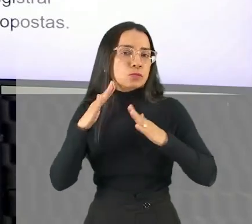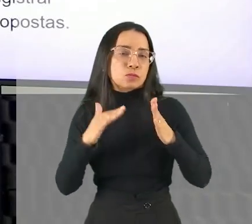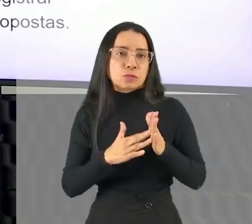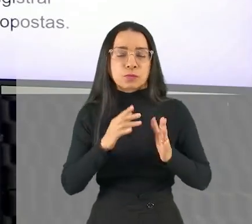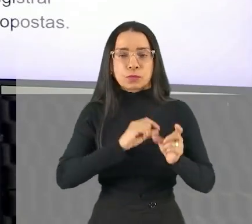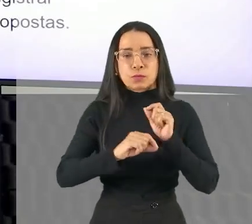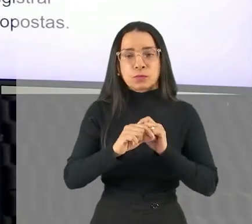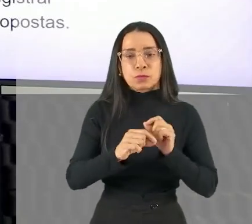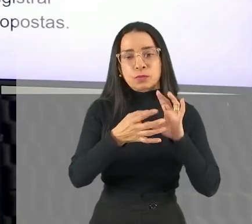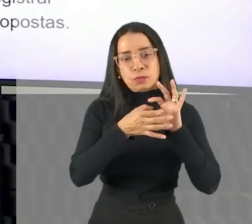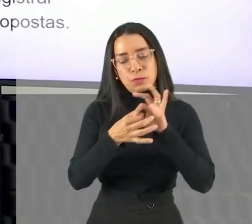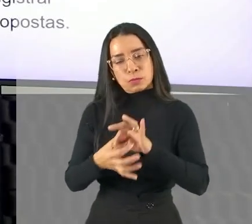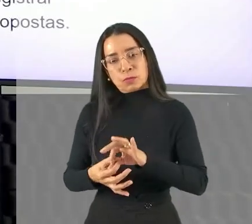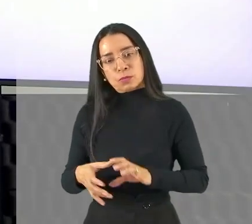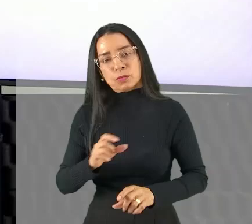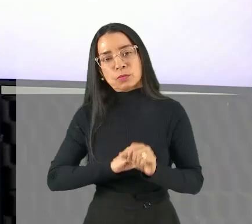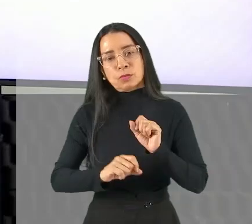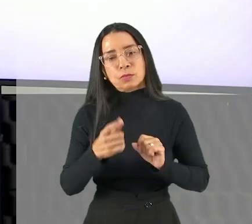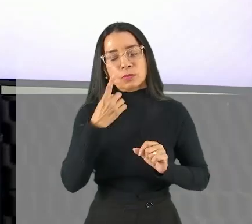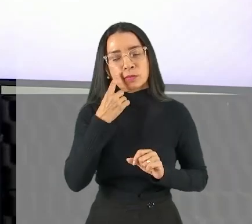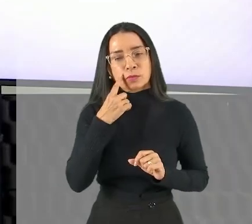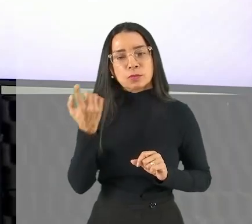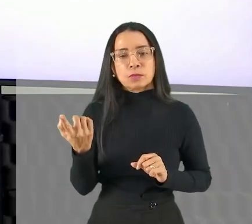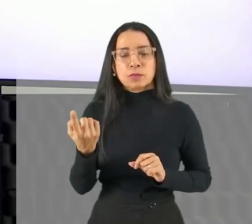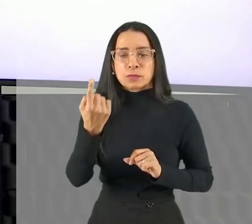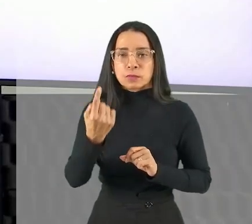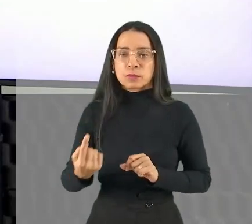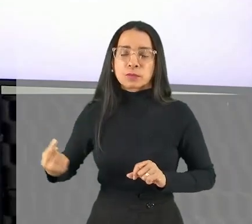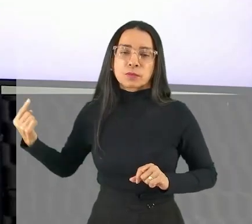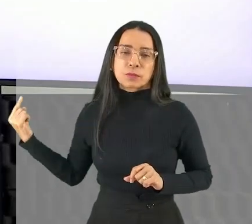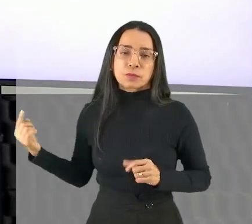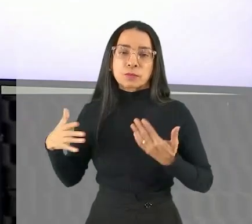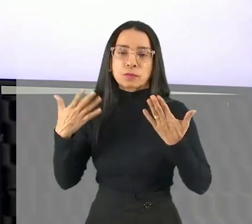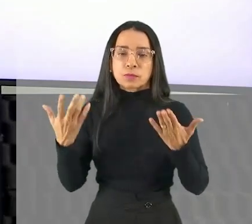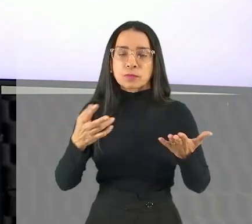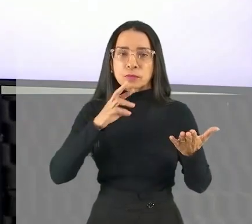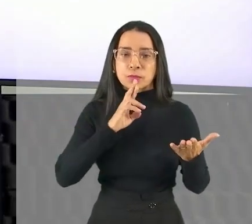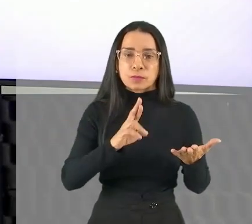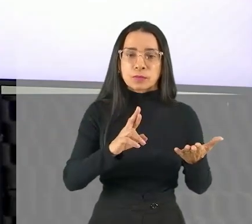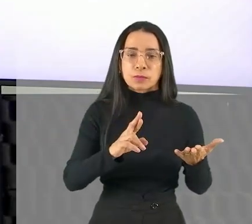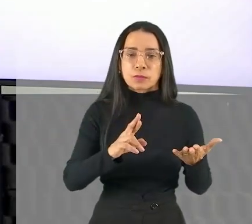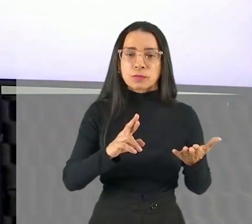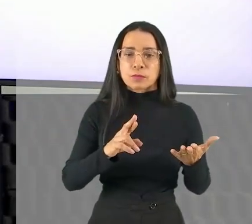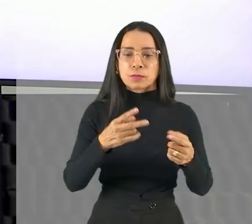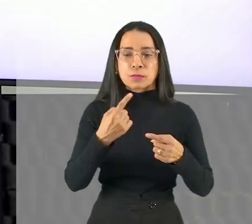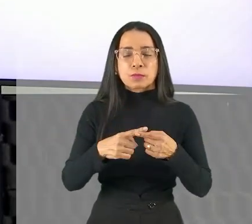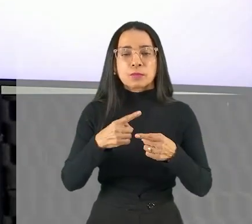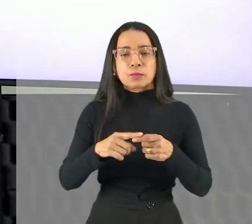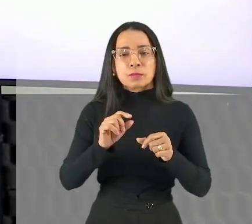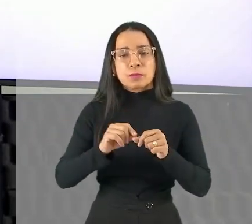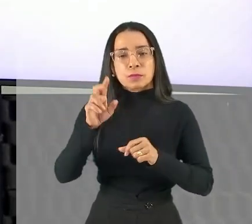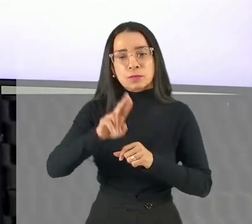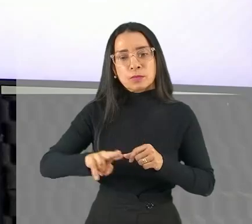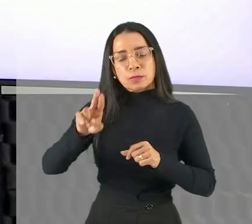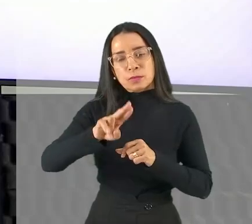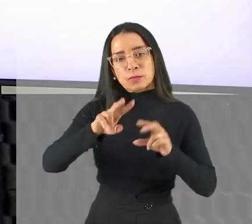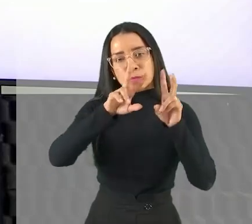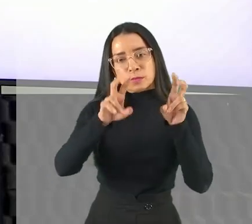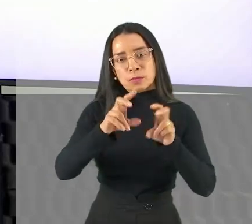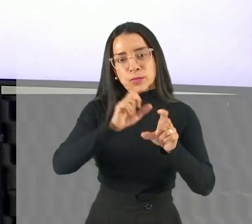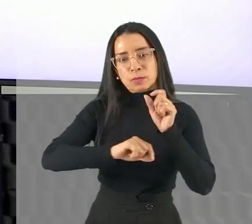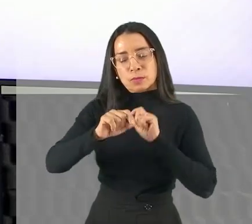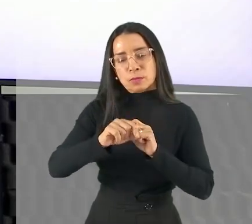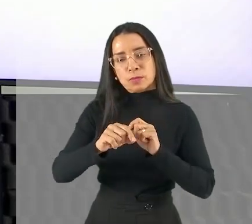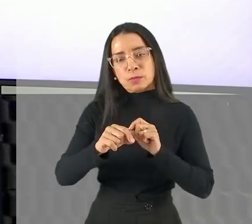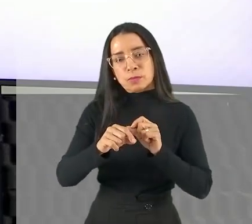contexto, a gente vai ver aqui que qual seria o nosso gabarito. O porquê da gente fazer o uso dessa citação de